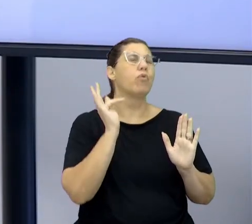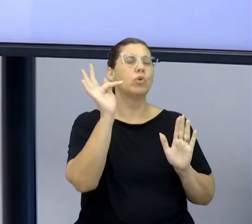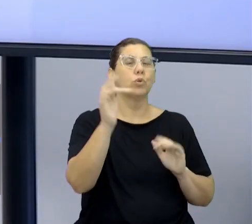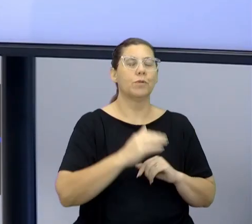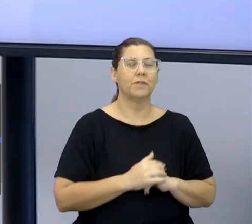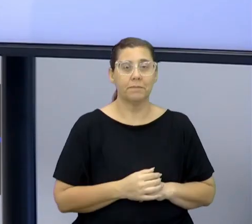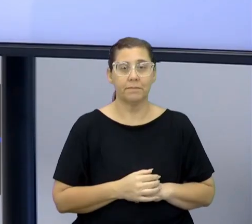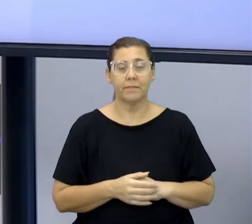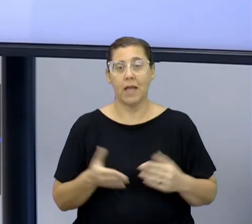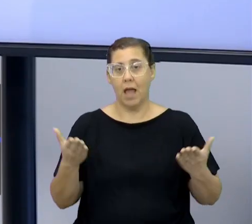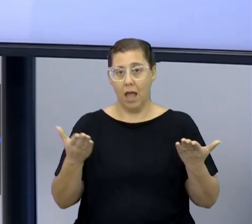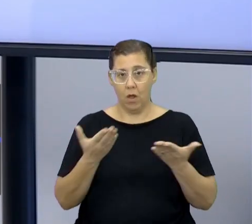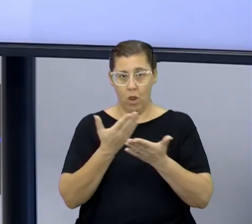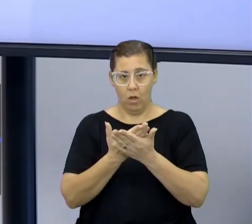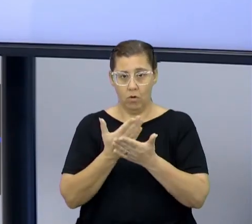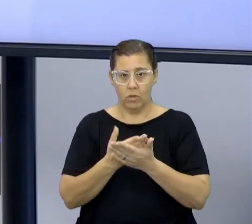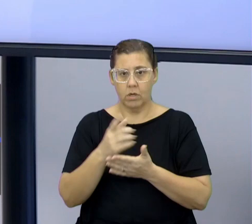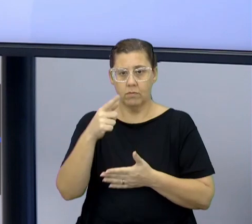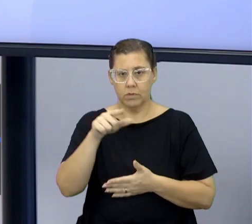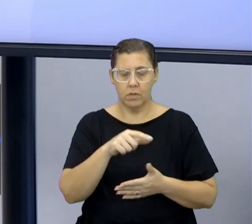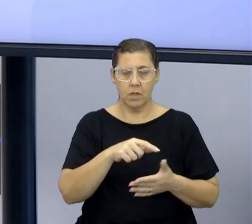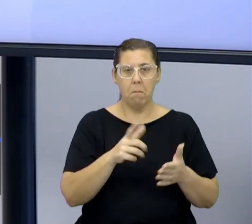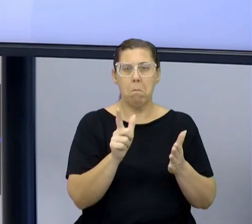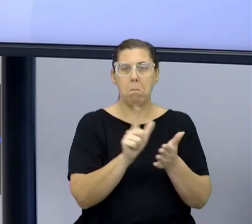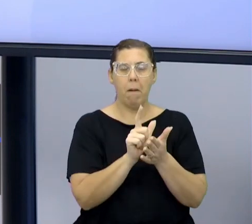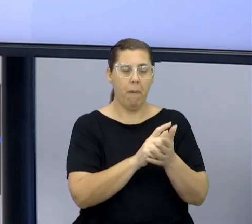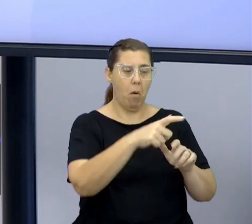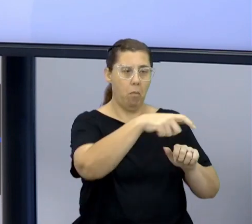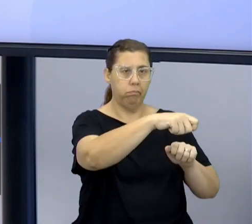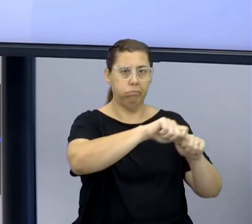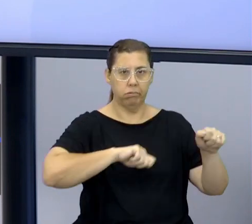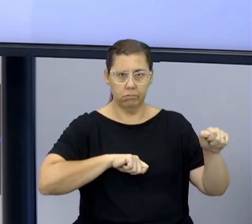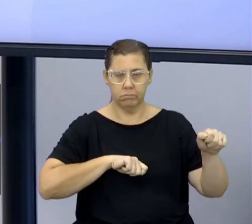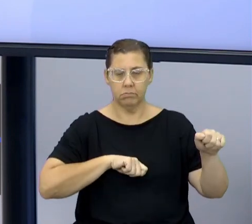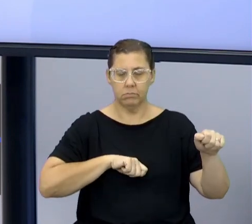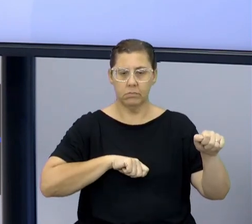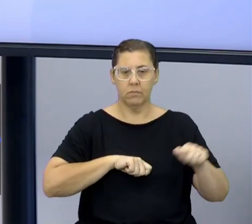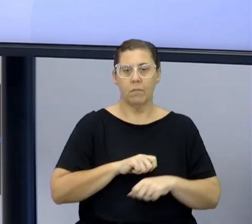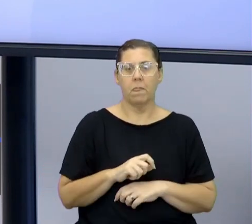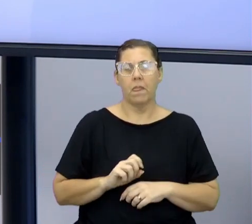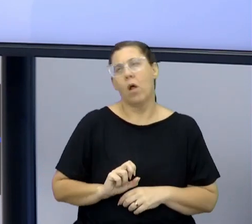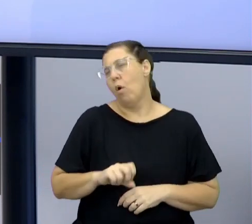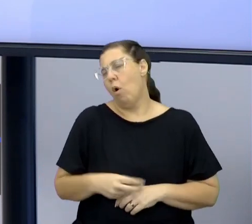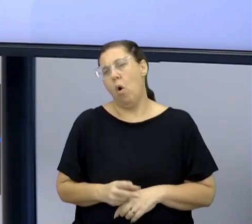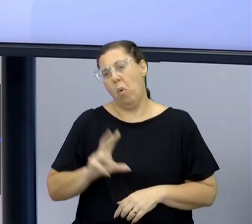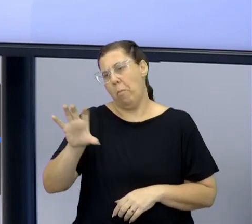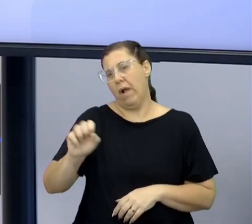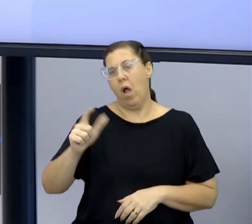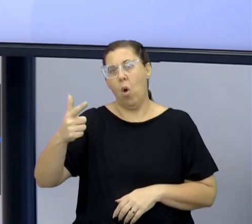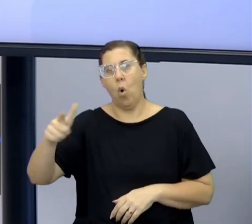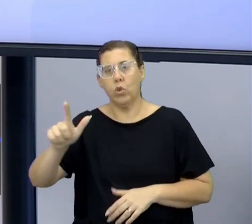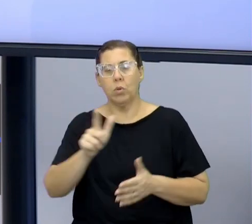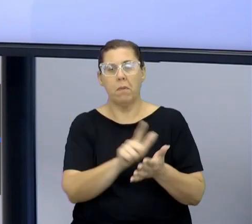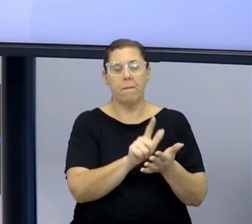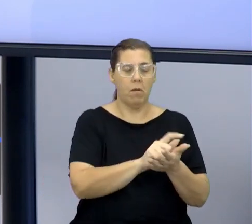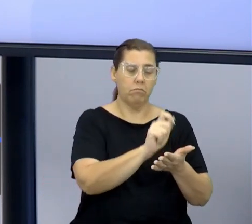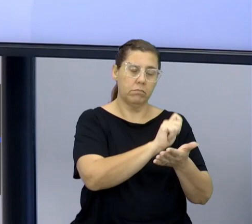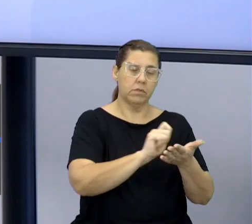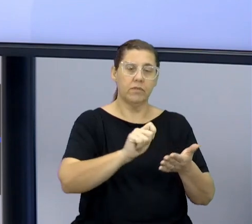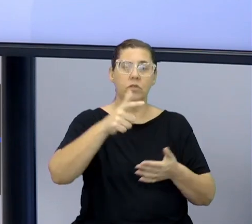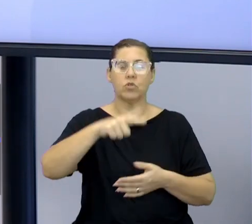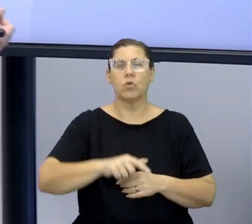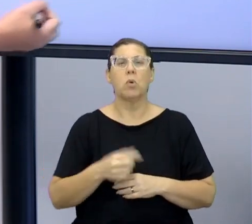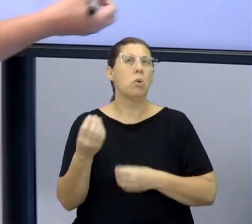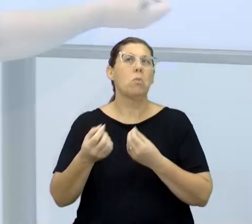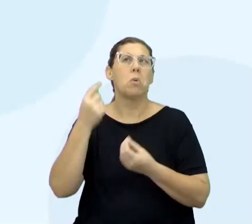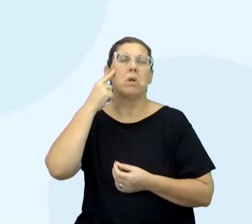na aula de hoje, vocês vão arrancar essa folha do diário de bordo ou pegar outra folha e reescrever. Como eu